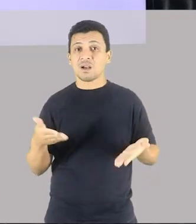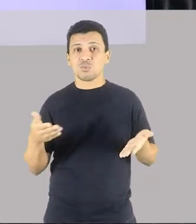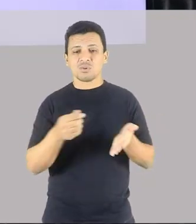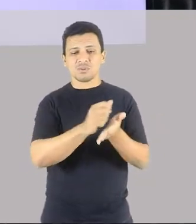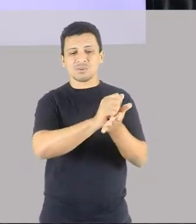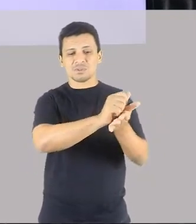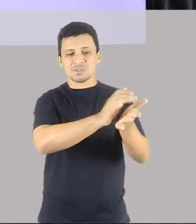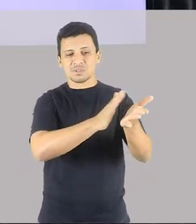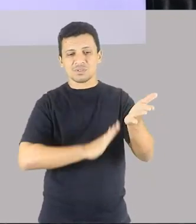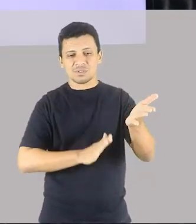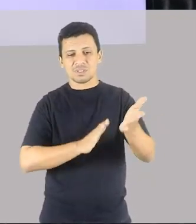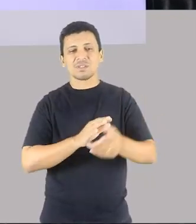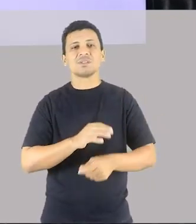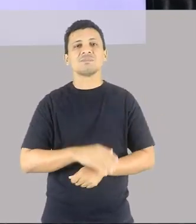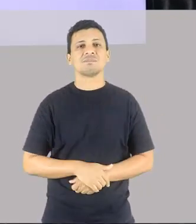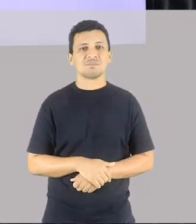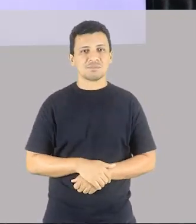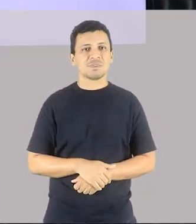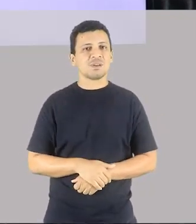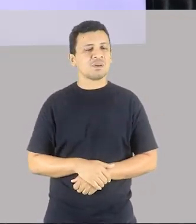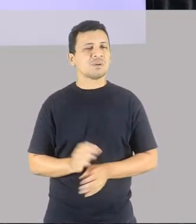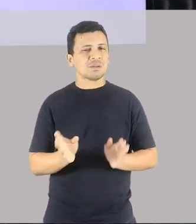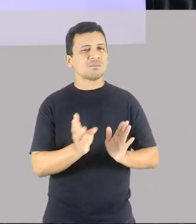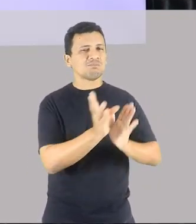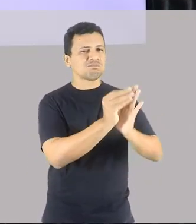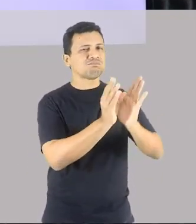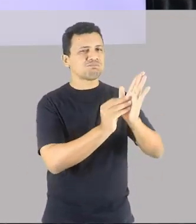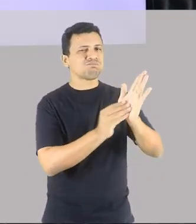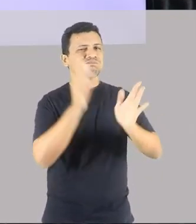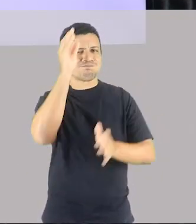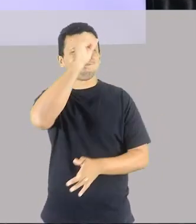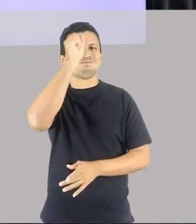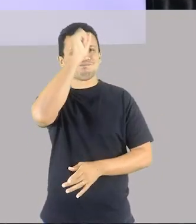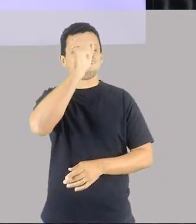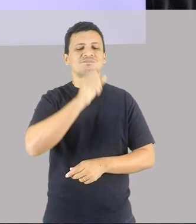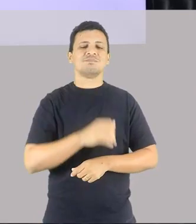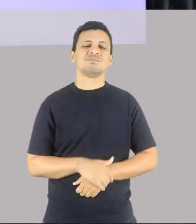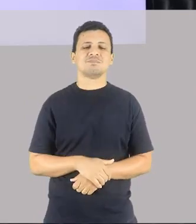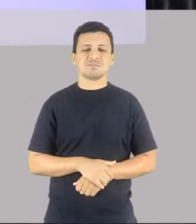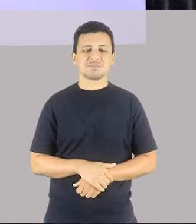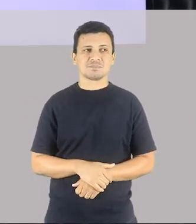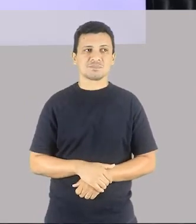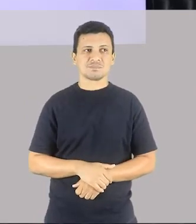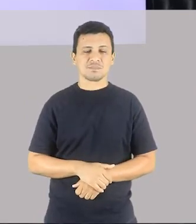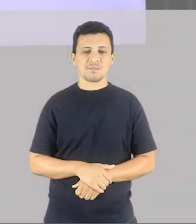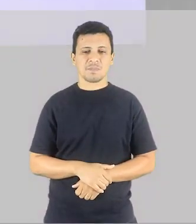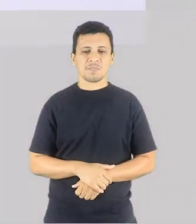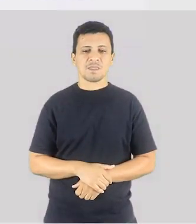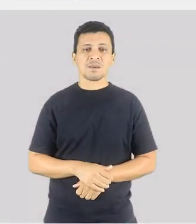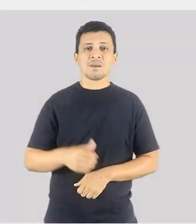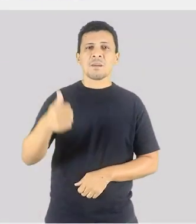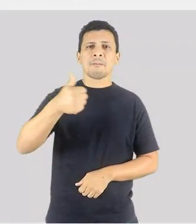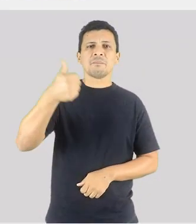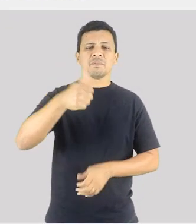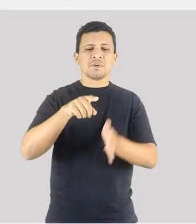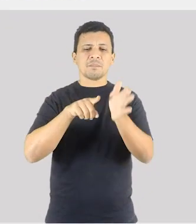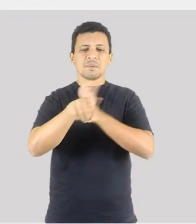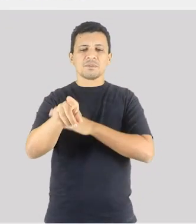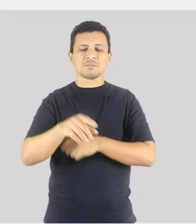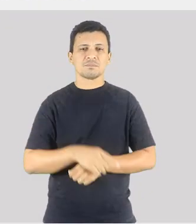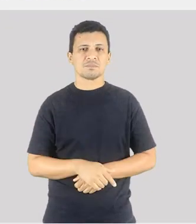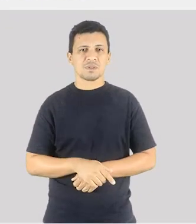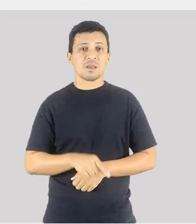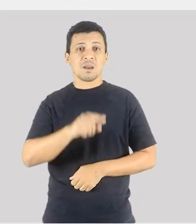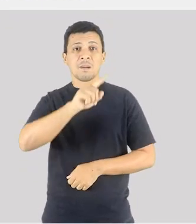as nossas atividades para fixar esses conteúdos de hoje. Vamos lá. A primeira questão diz assim,